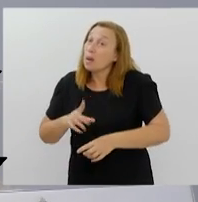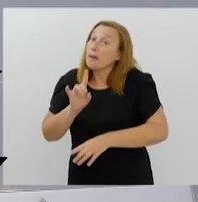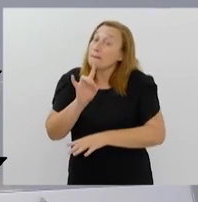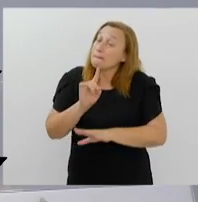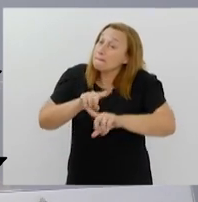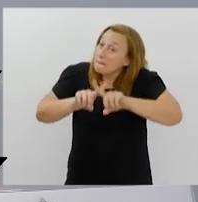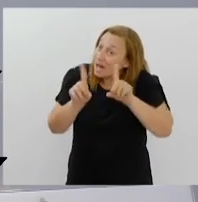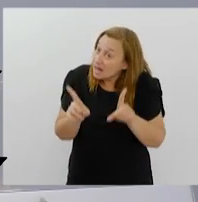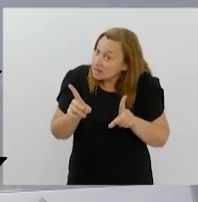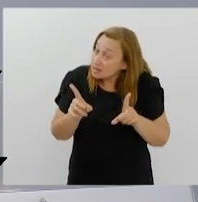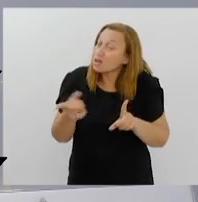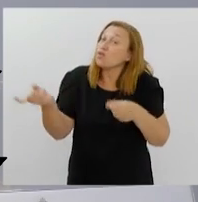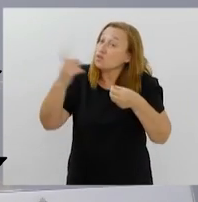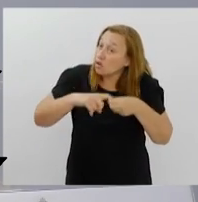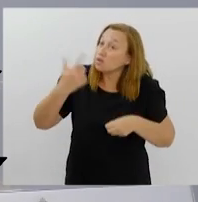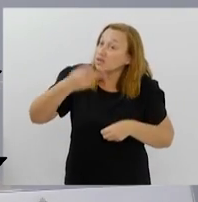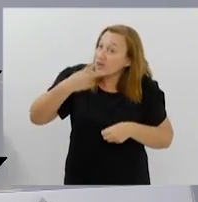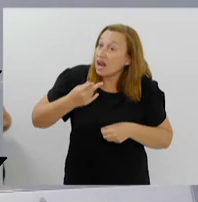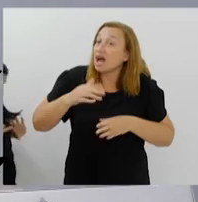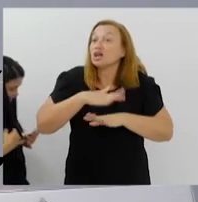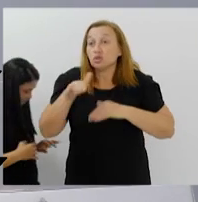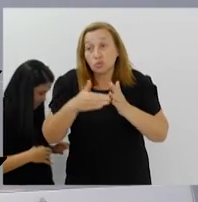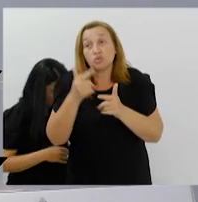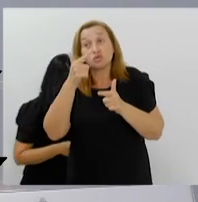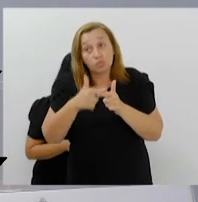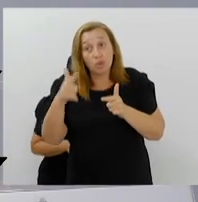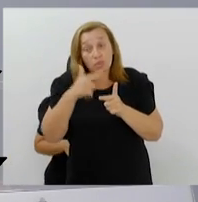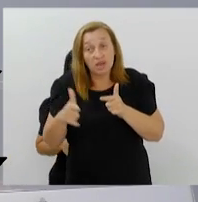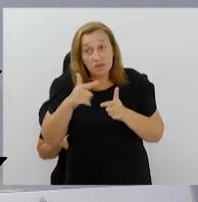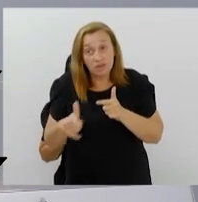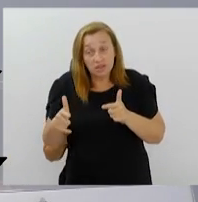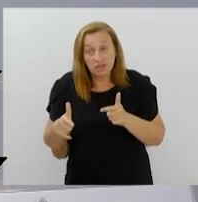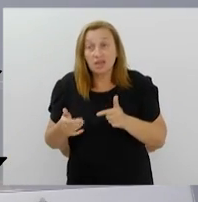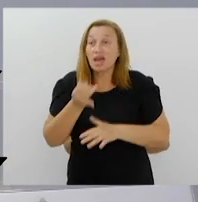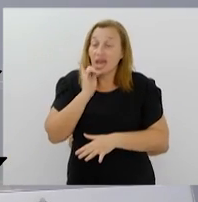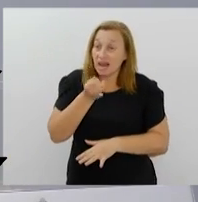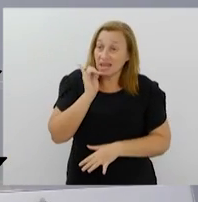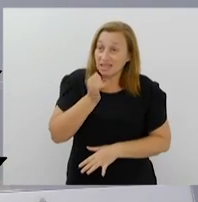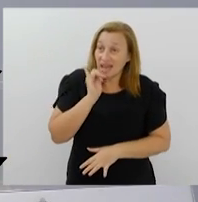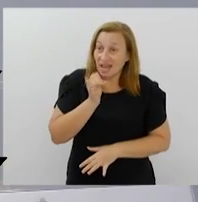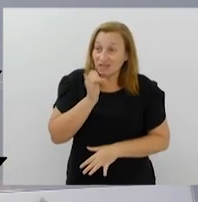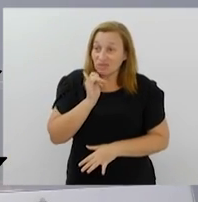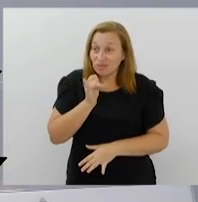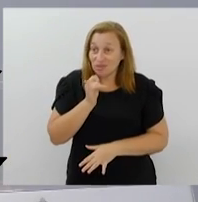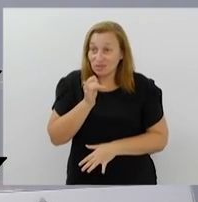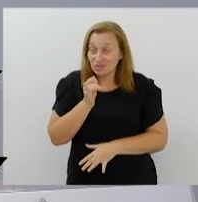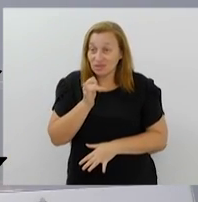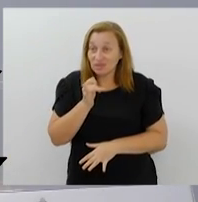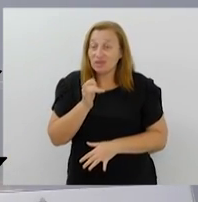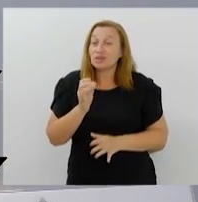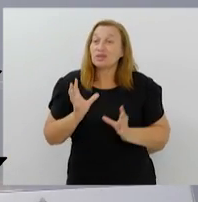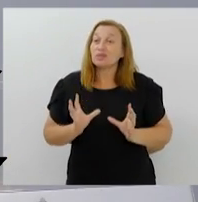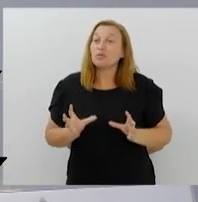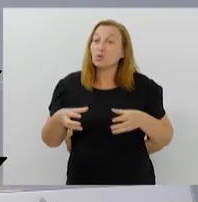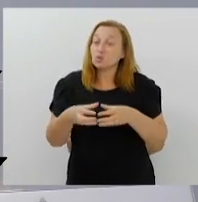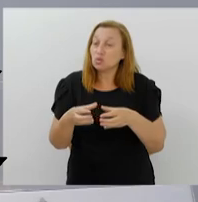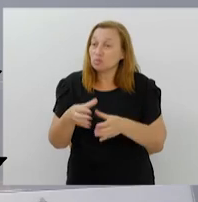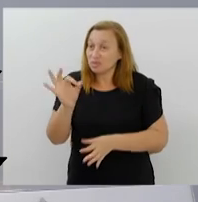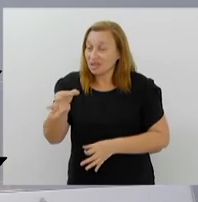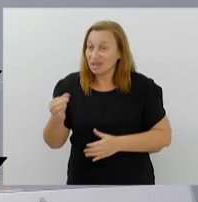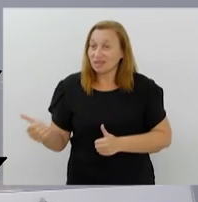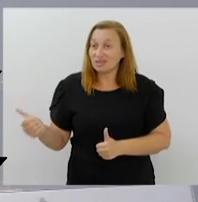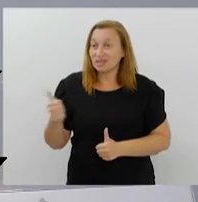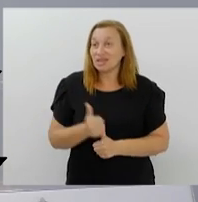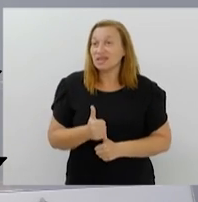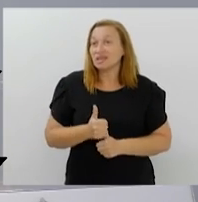que volto a falar todos os problemas que ocorreram foram relatados para os seus respectivos departamentos e